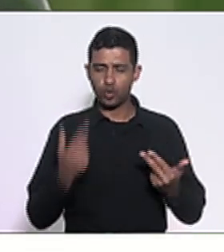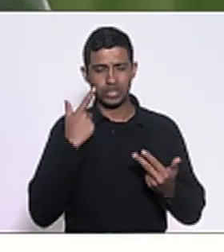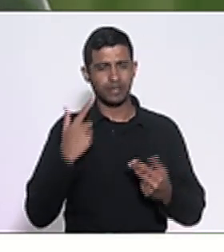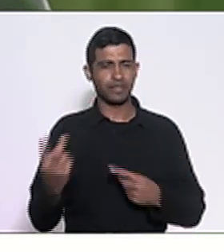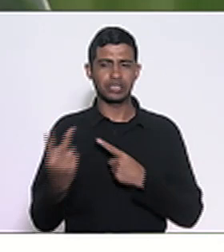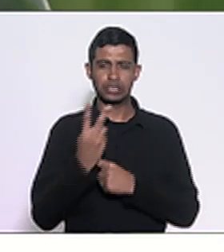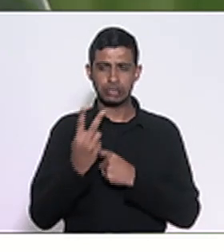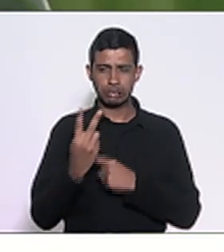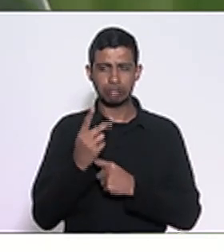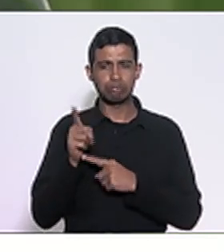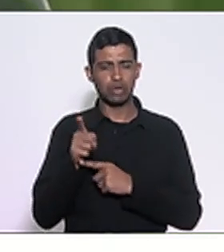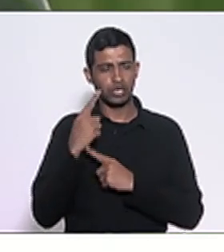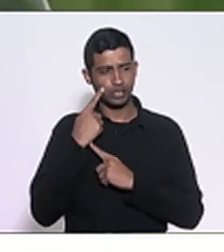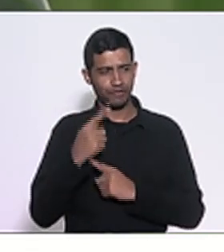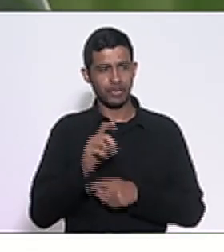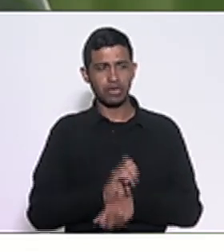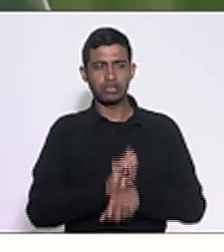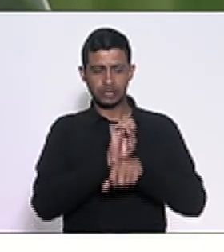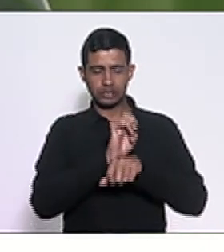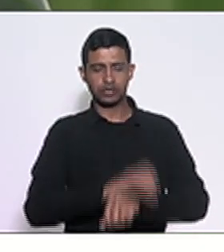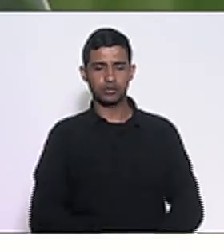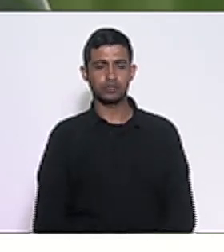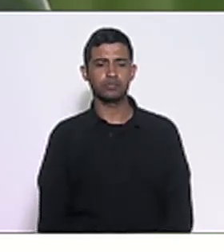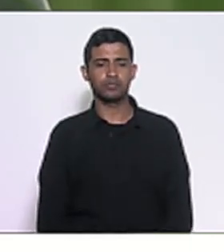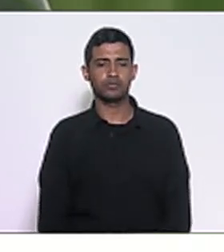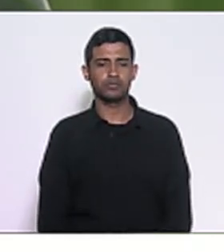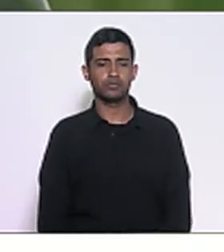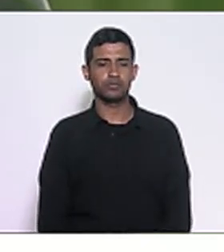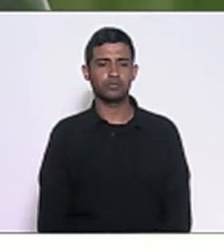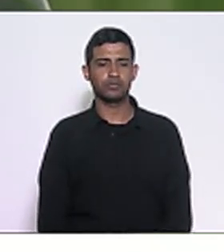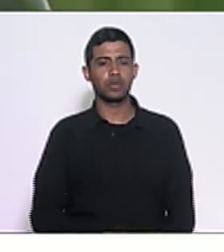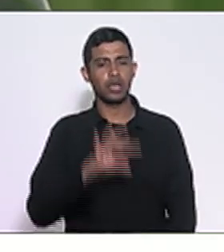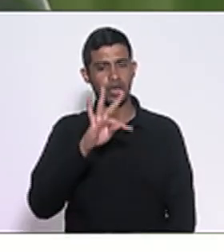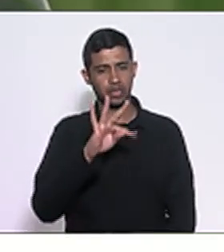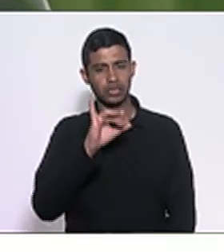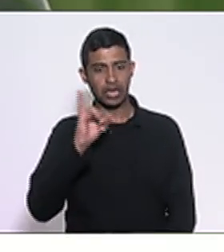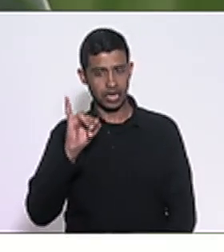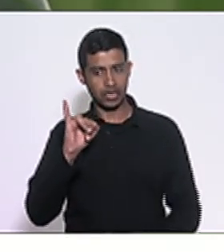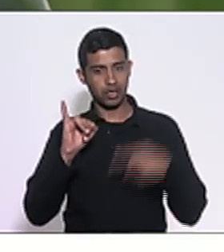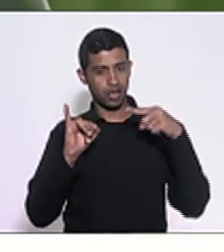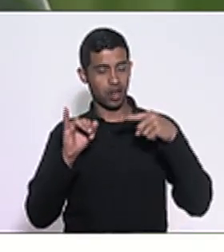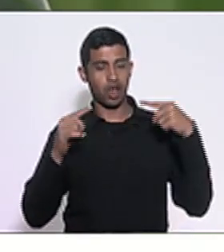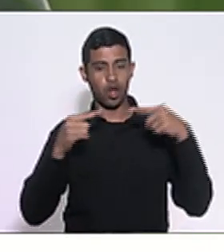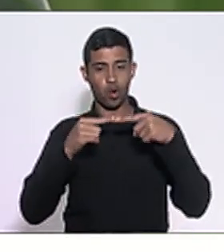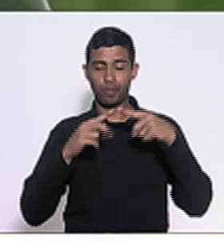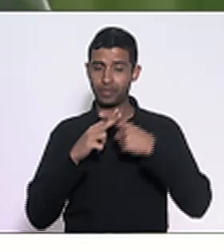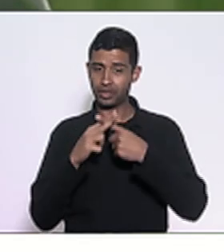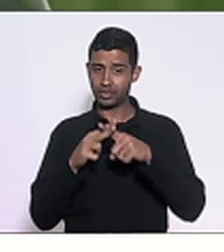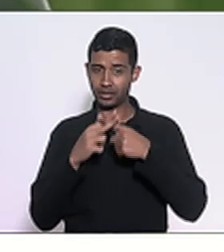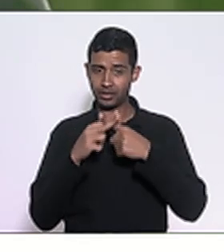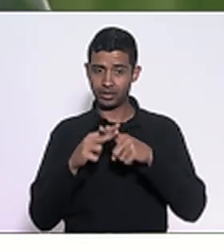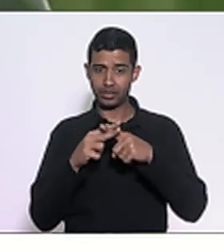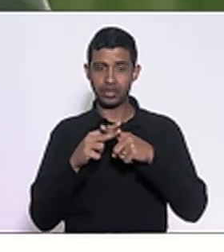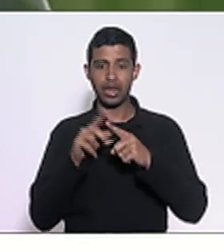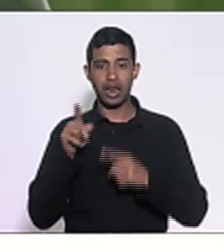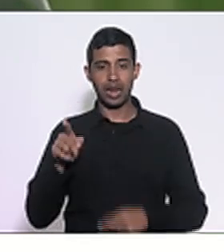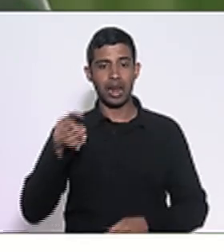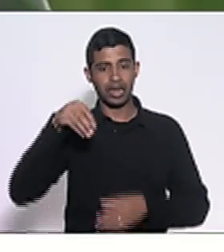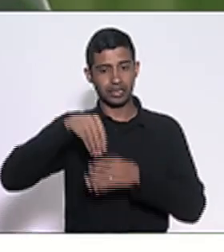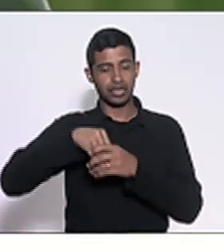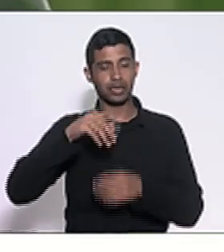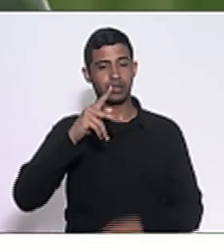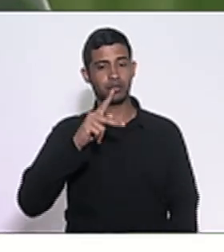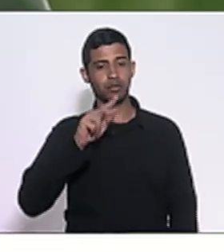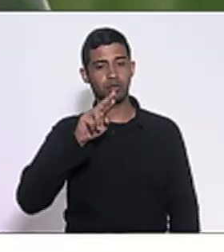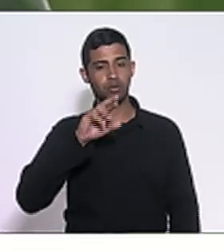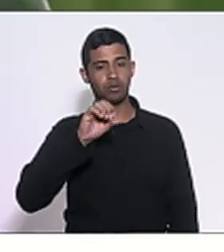negócio ao Estado, né, porque a TI ela é ferramenta, né, e lá o Proderj ele deve atuar